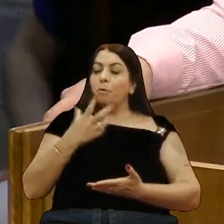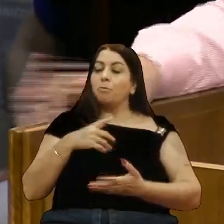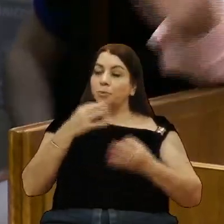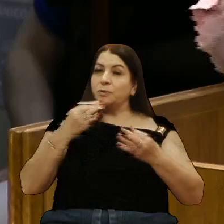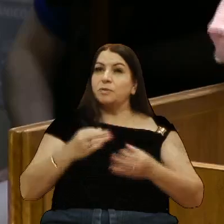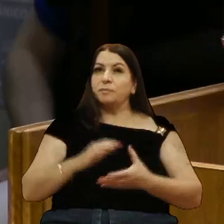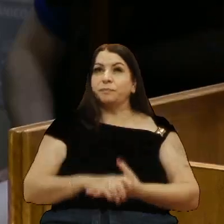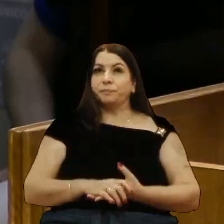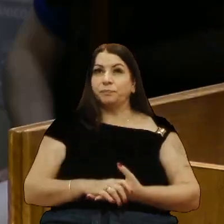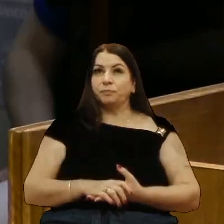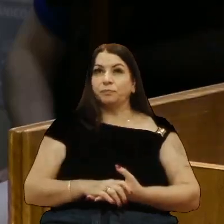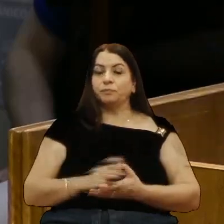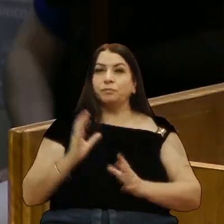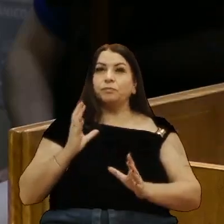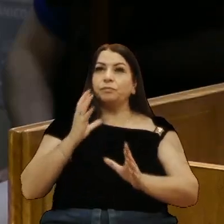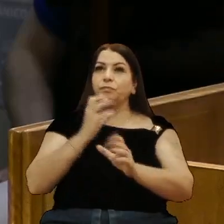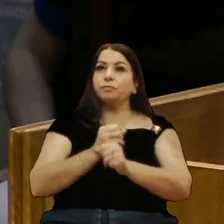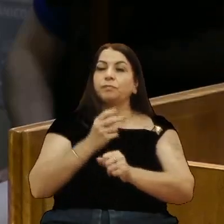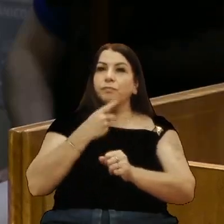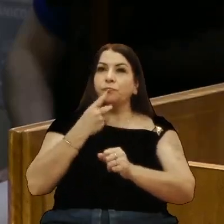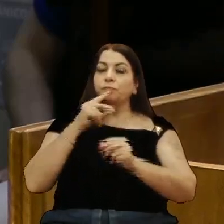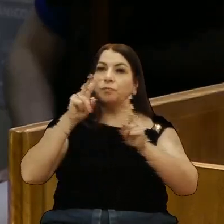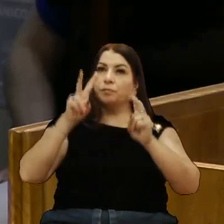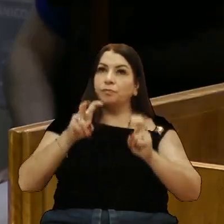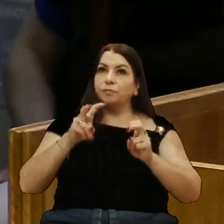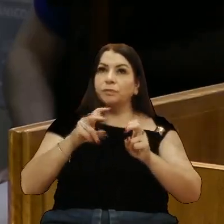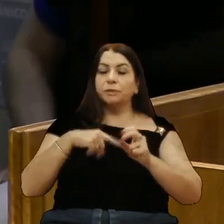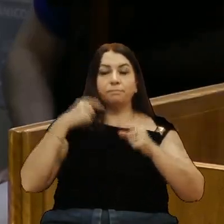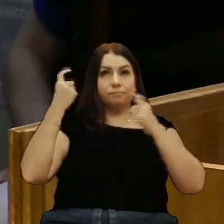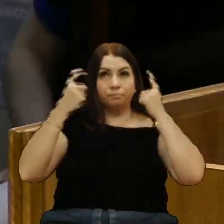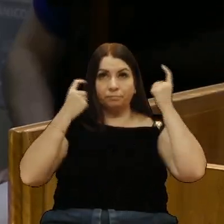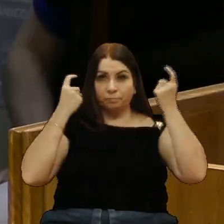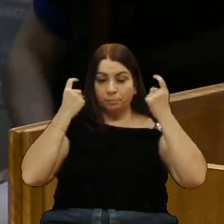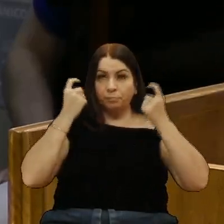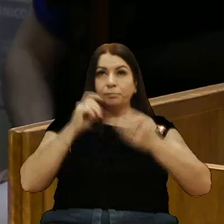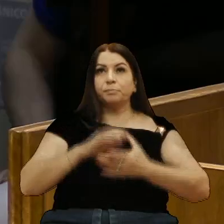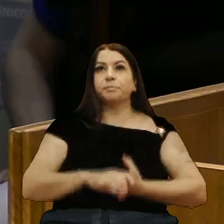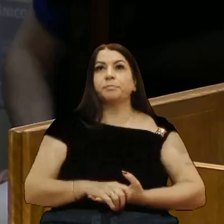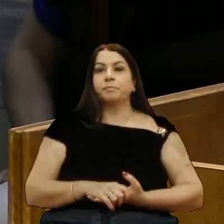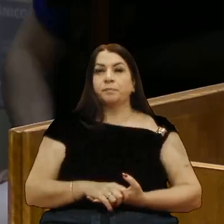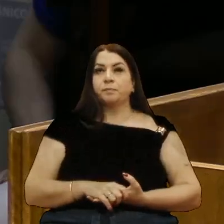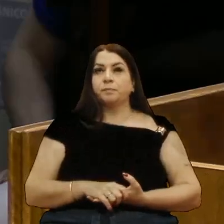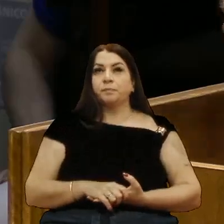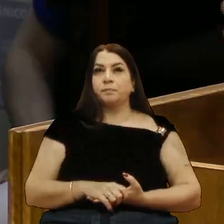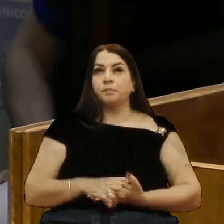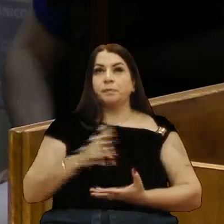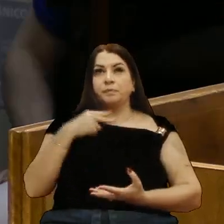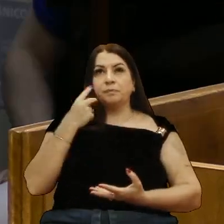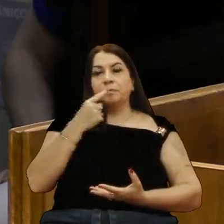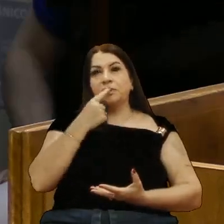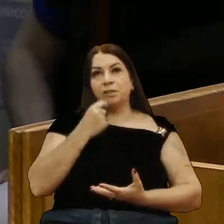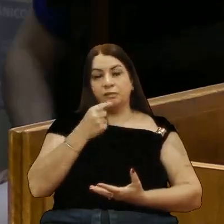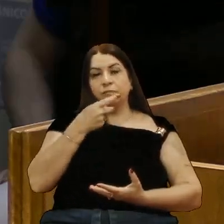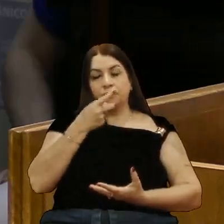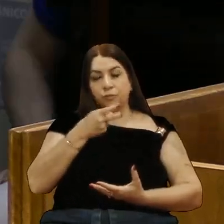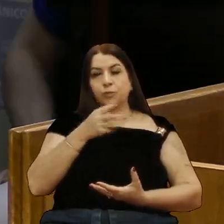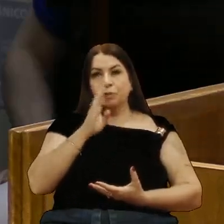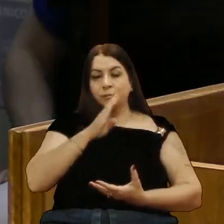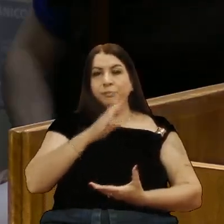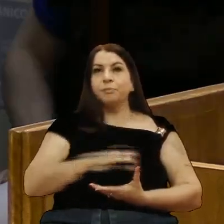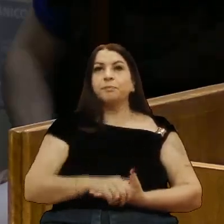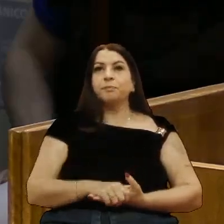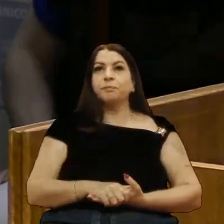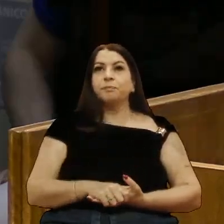certo. Concluo falando de um tema que muito me preocupa. A vereadora Rose tocou aqui